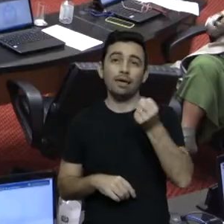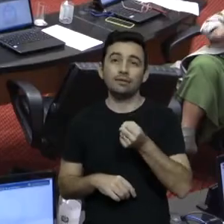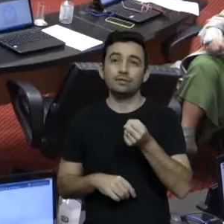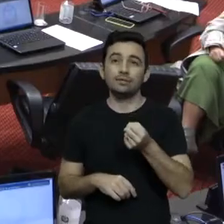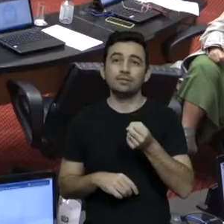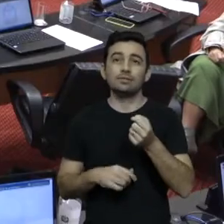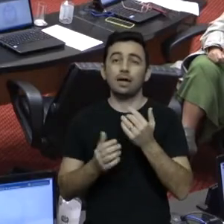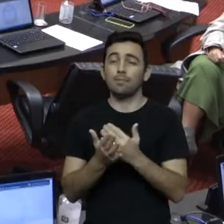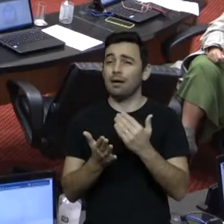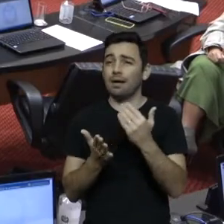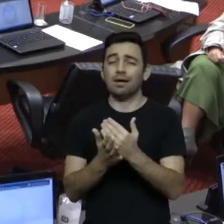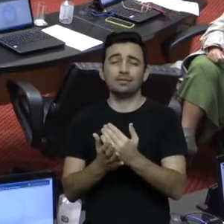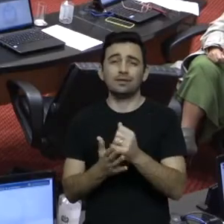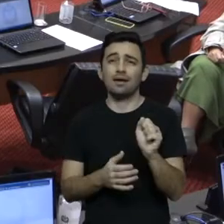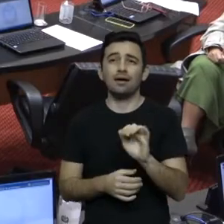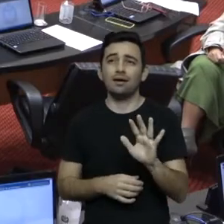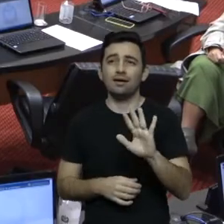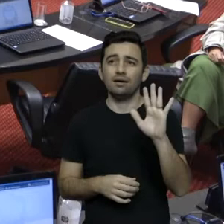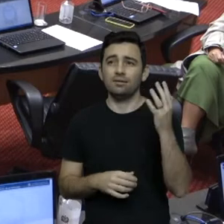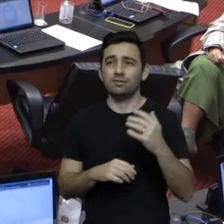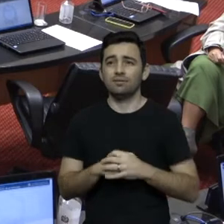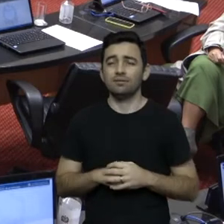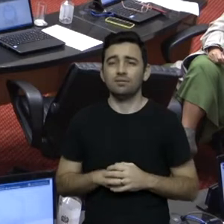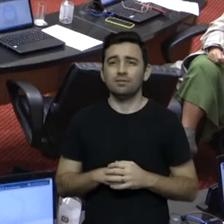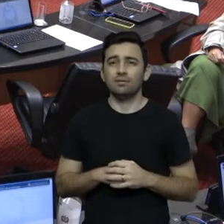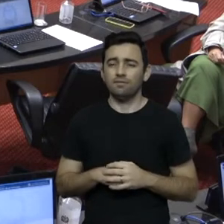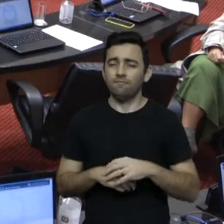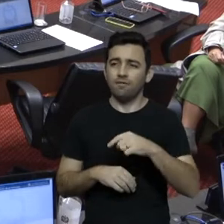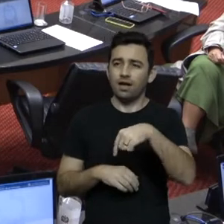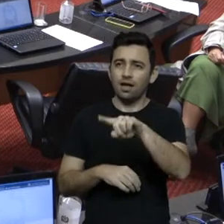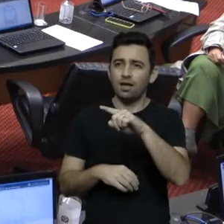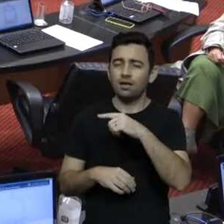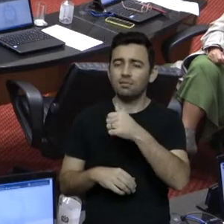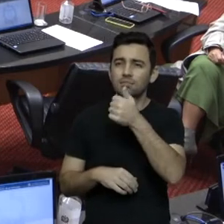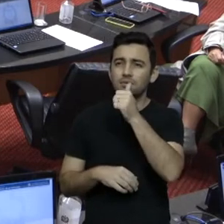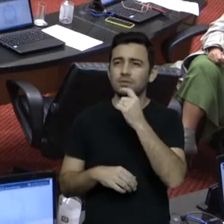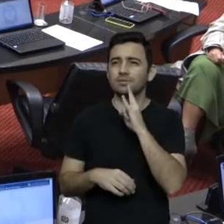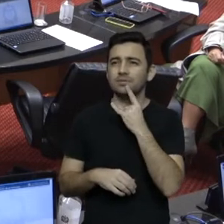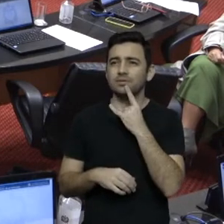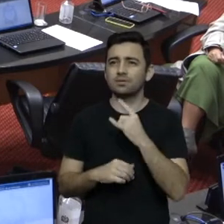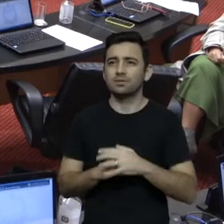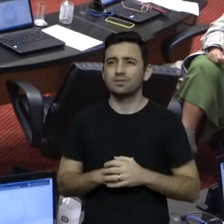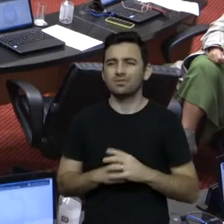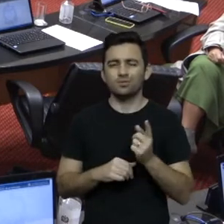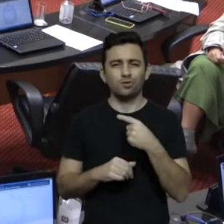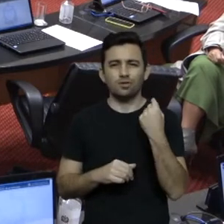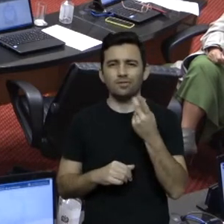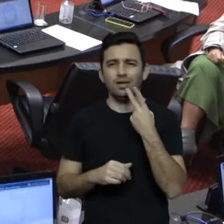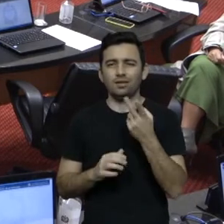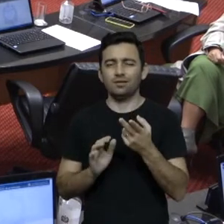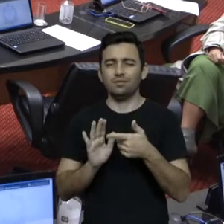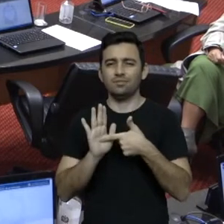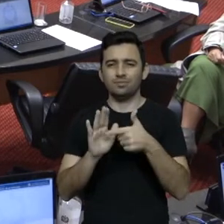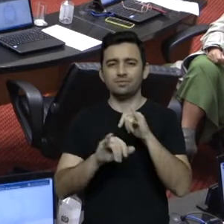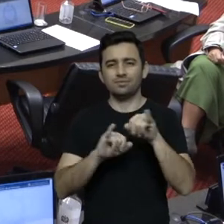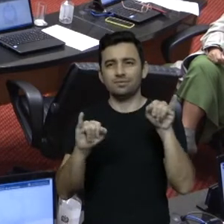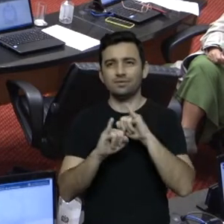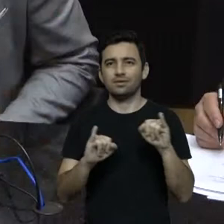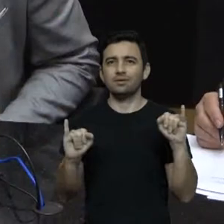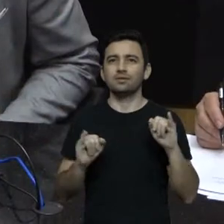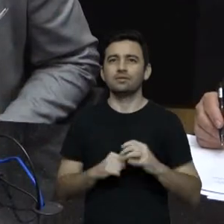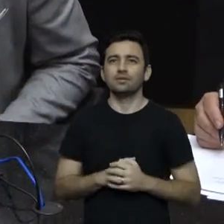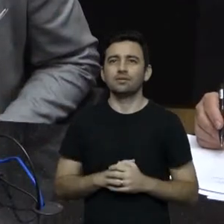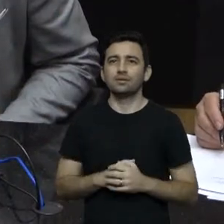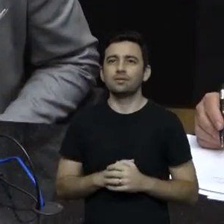mais caro Agora vamos começar com cair na cachaça Como eu disse aqui não é não a gente não faz de propósito de verdade mesmo